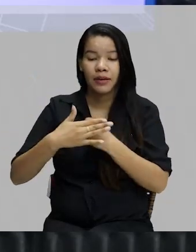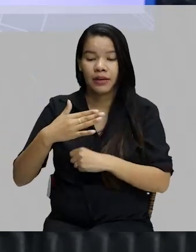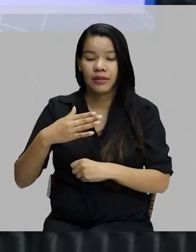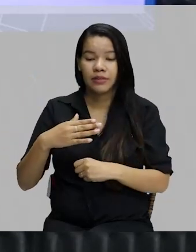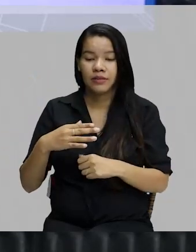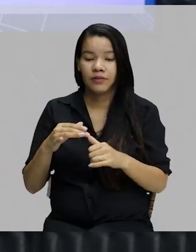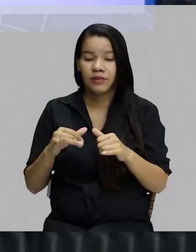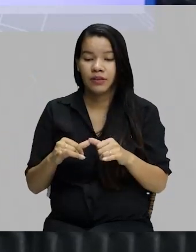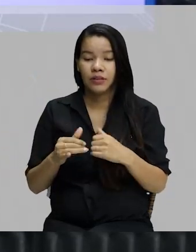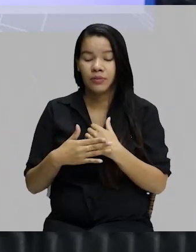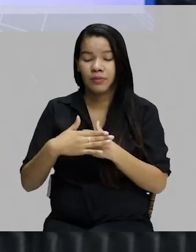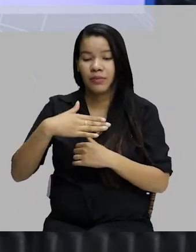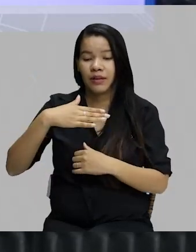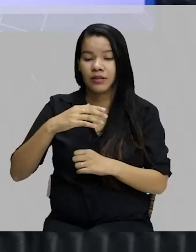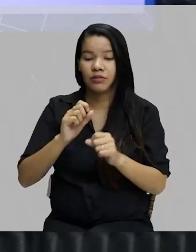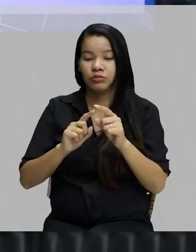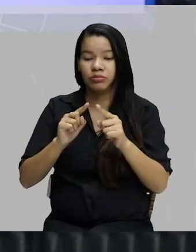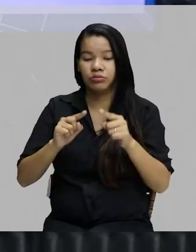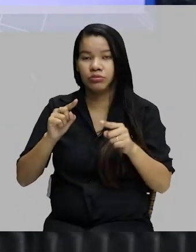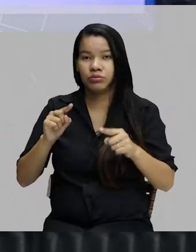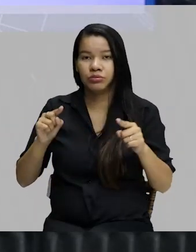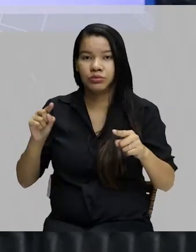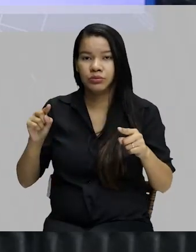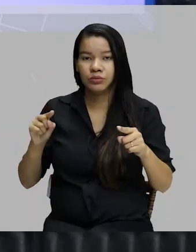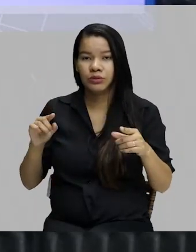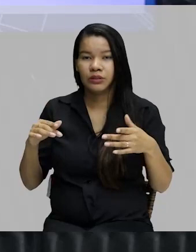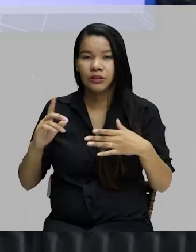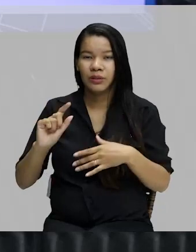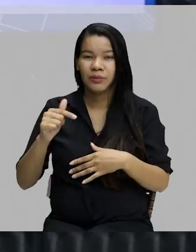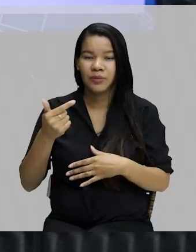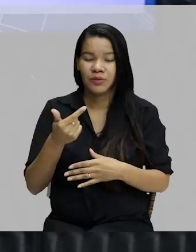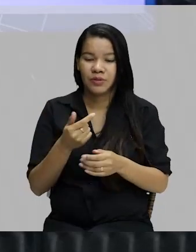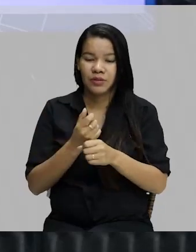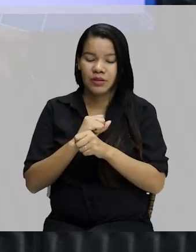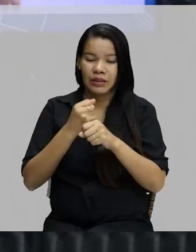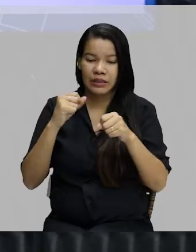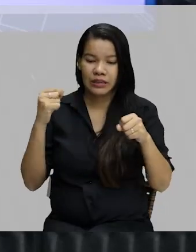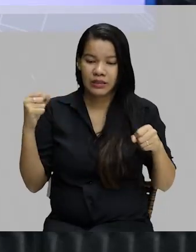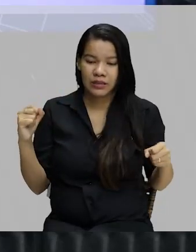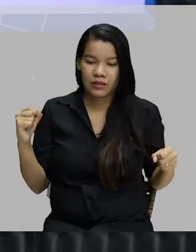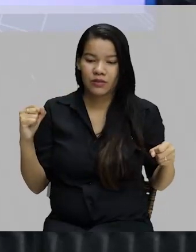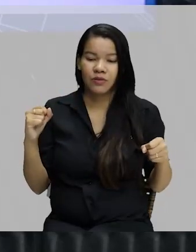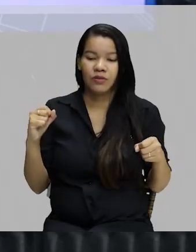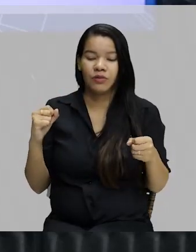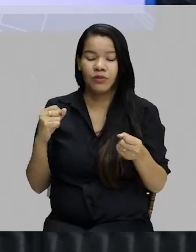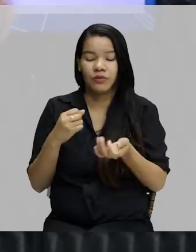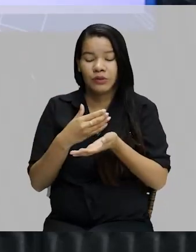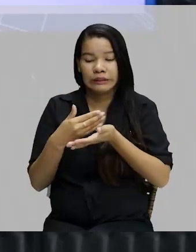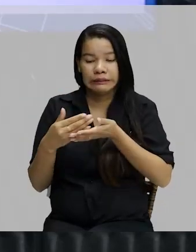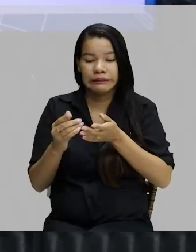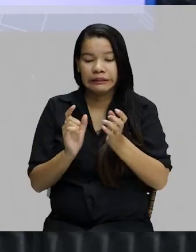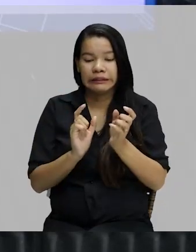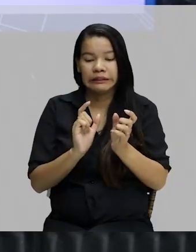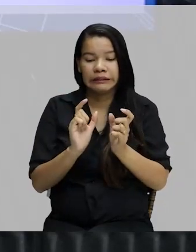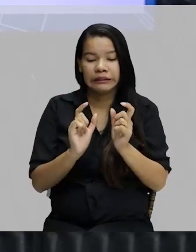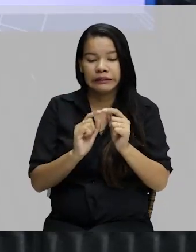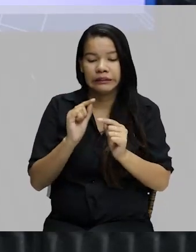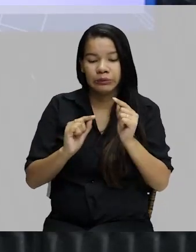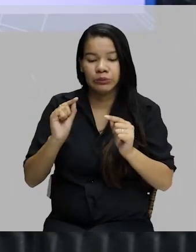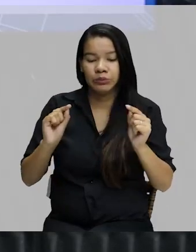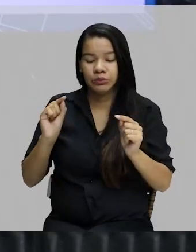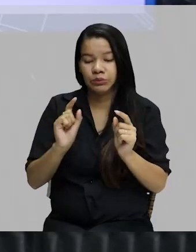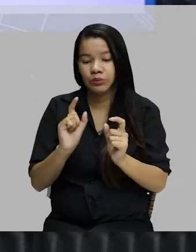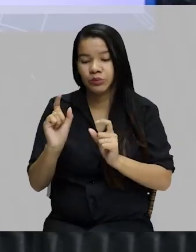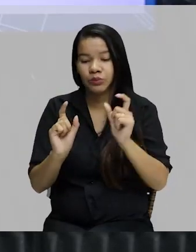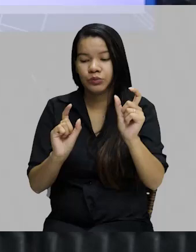mais estável. Então, a partir desse momento que ele cresceu, tornou-se mais instável, ele vai se fragmentar, vai quebrar,